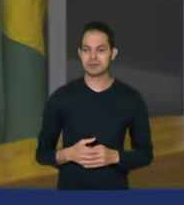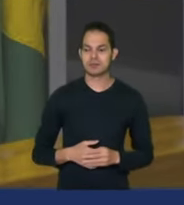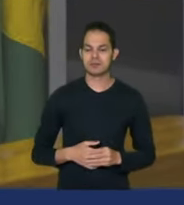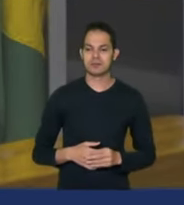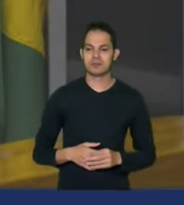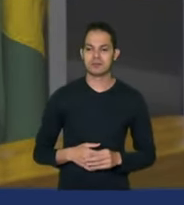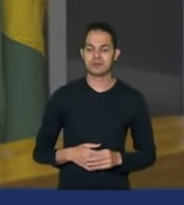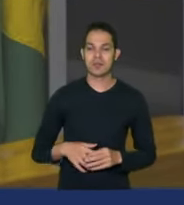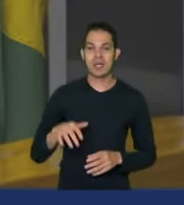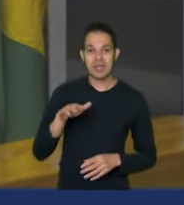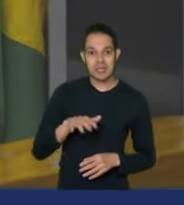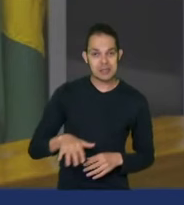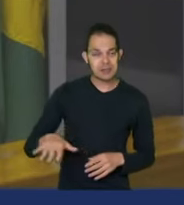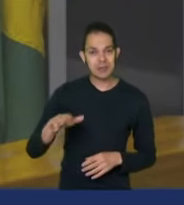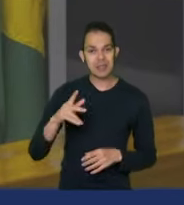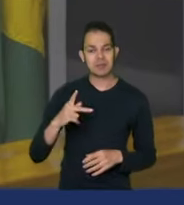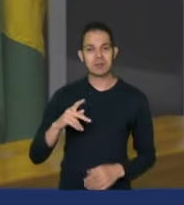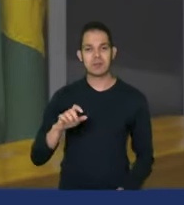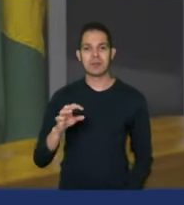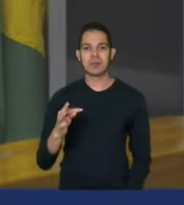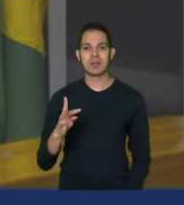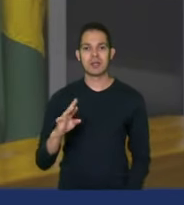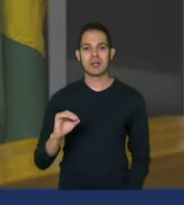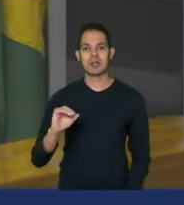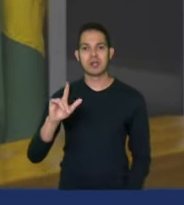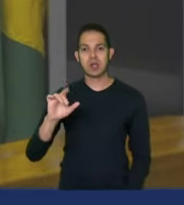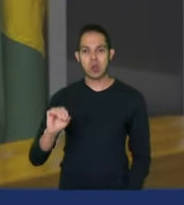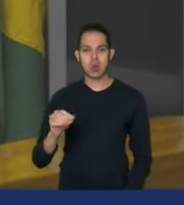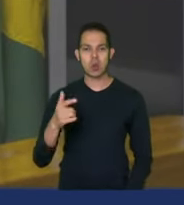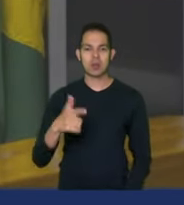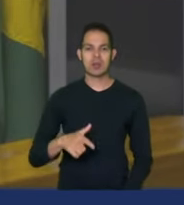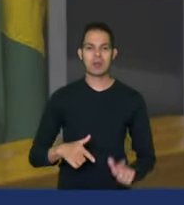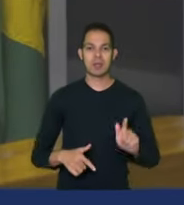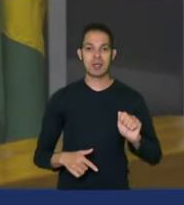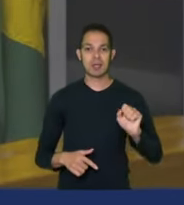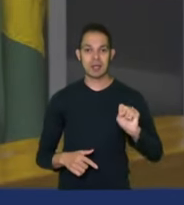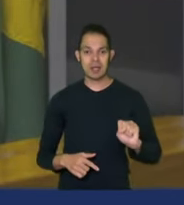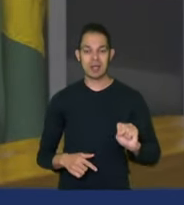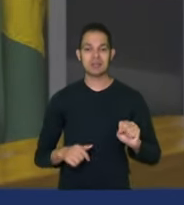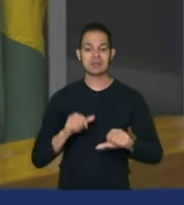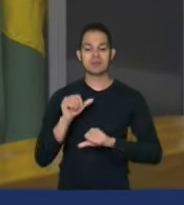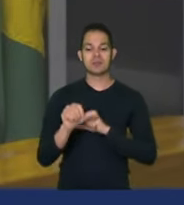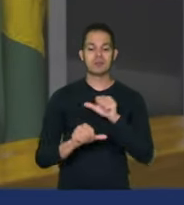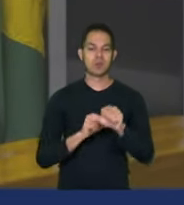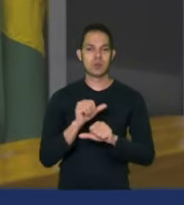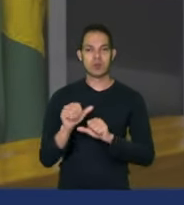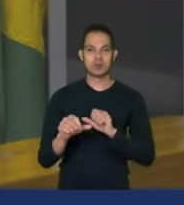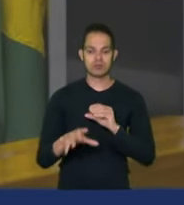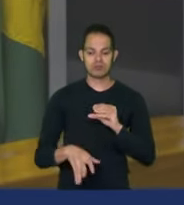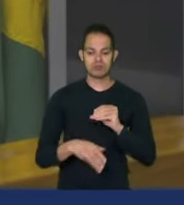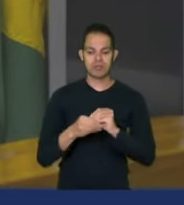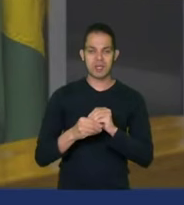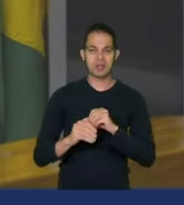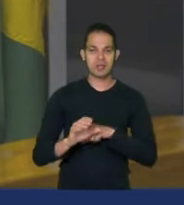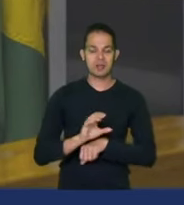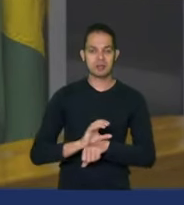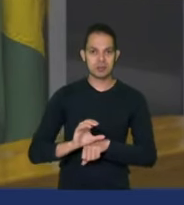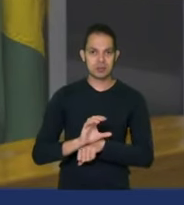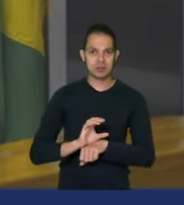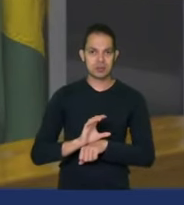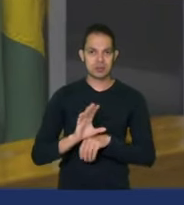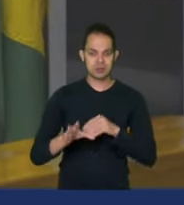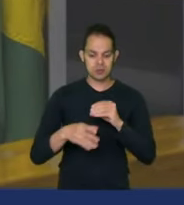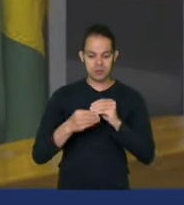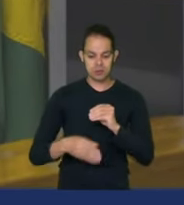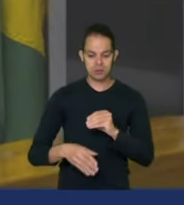Esse mercado de petróleo e gás, mesmo com as modificações de emendas constitucionais, ele ainda é monopólio da